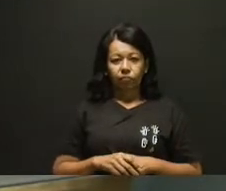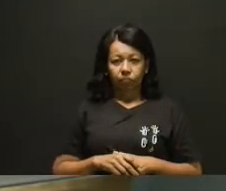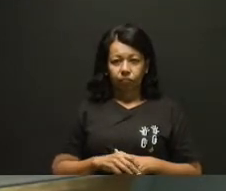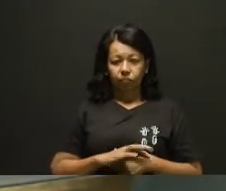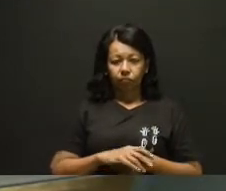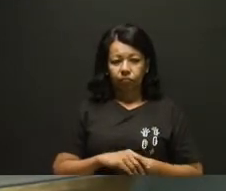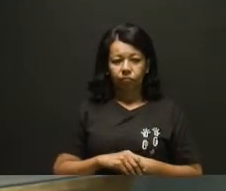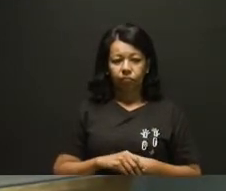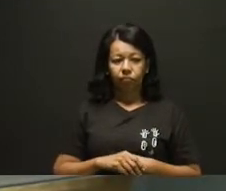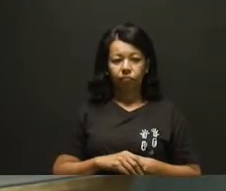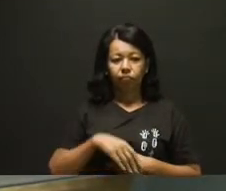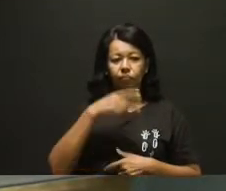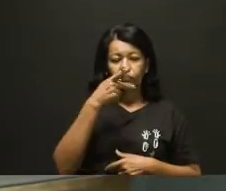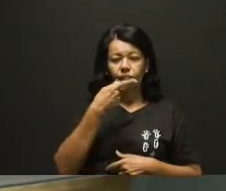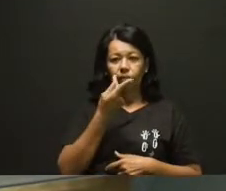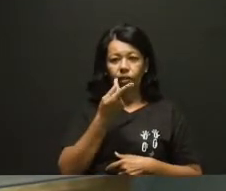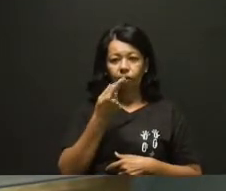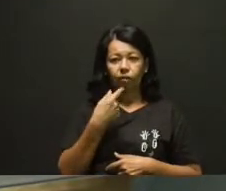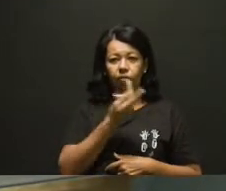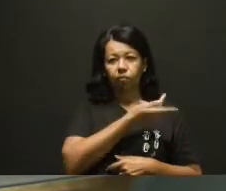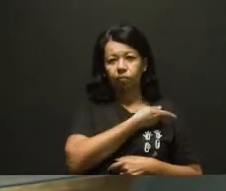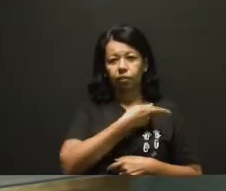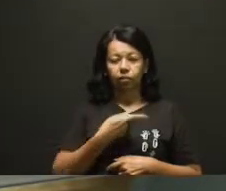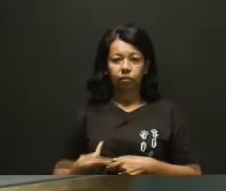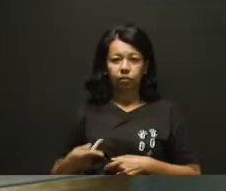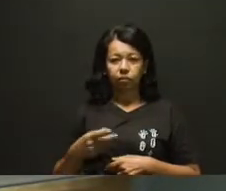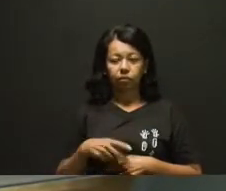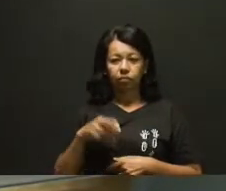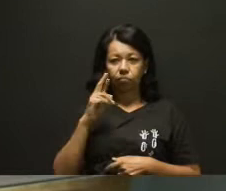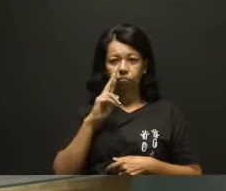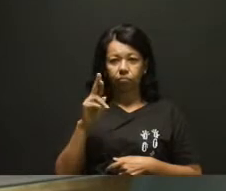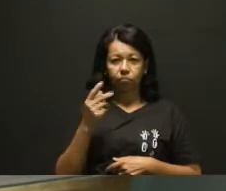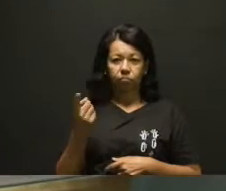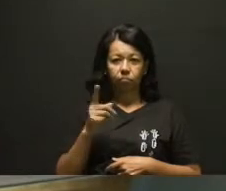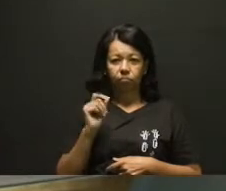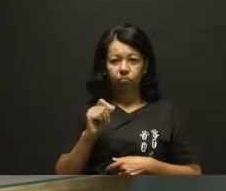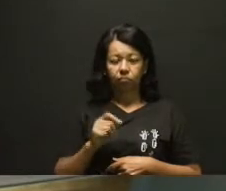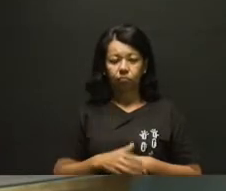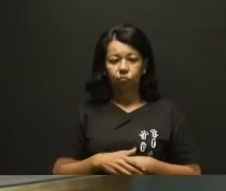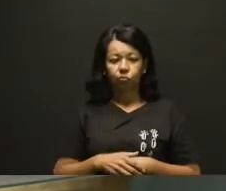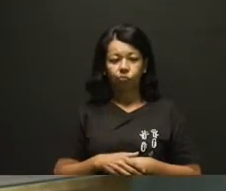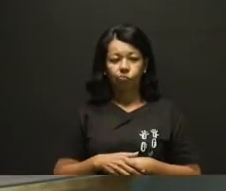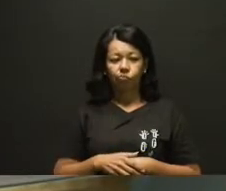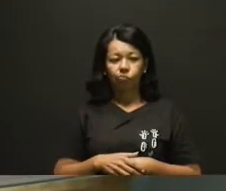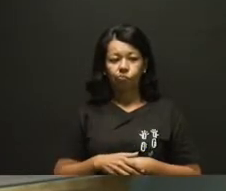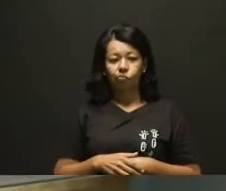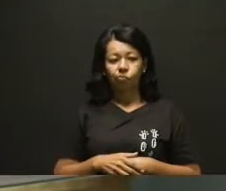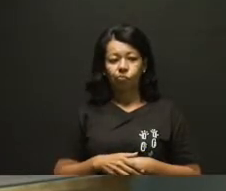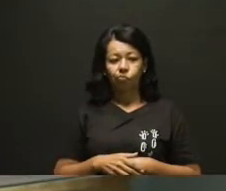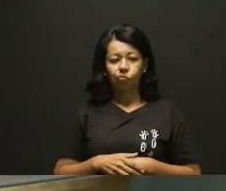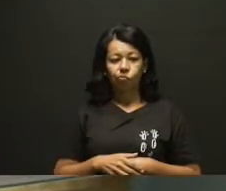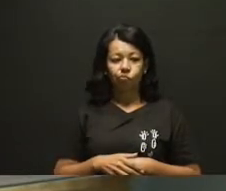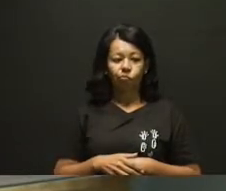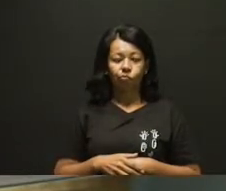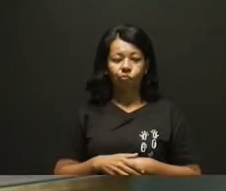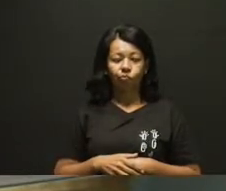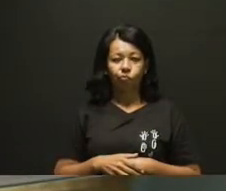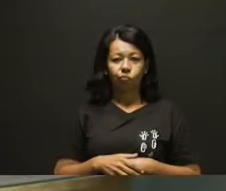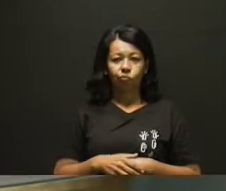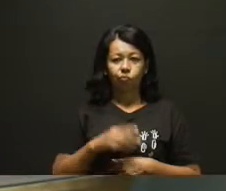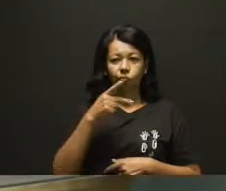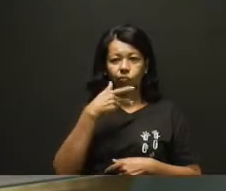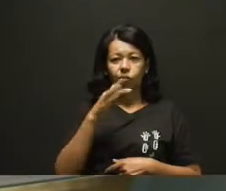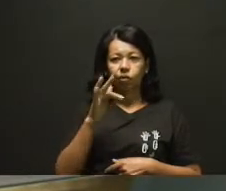a palavra presidente que 500 uma resposta assim a curto estado em relação às